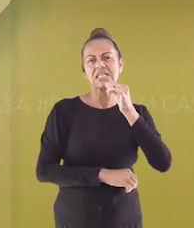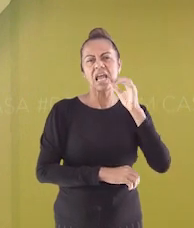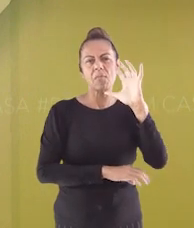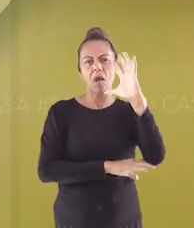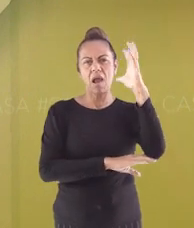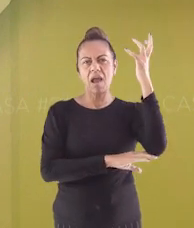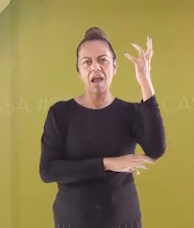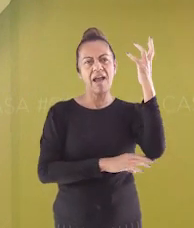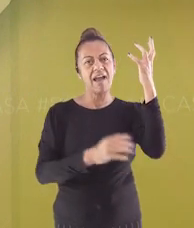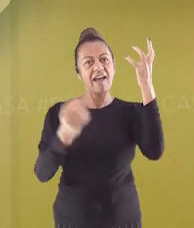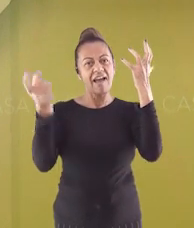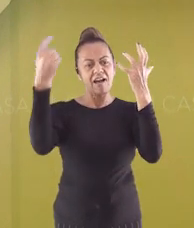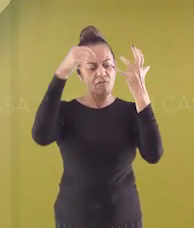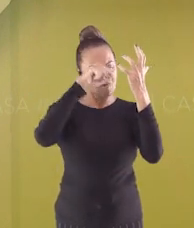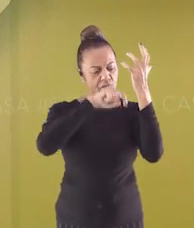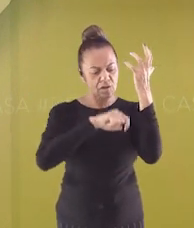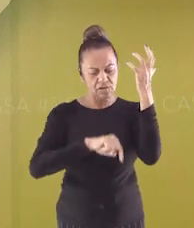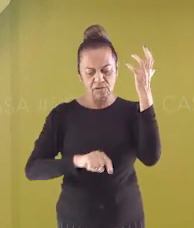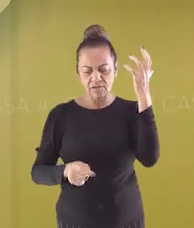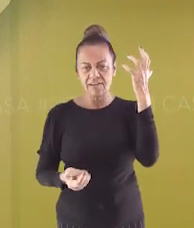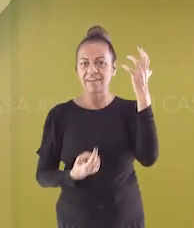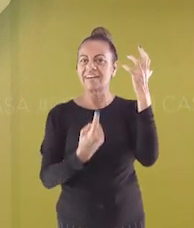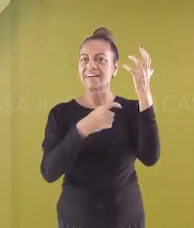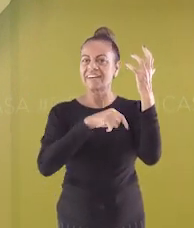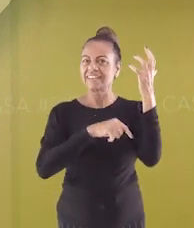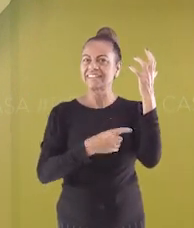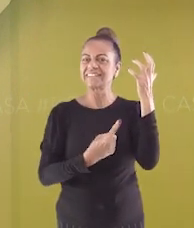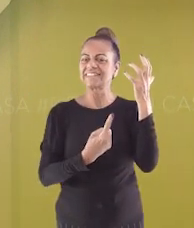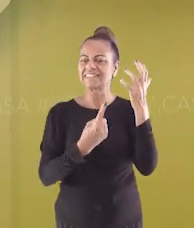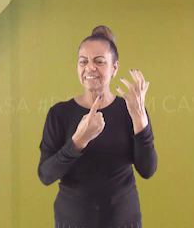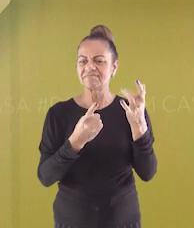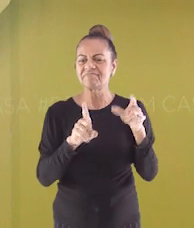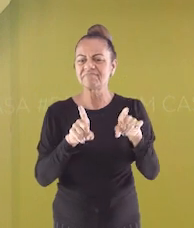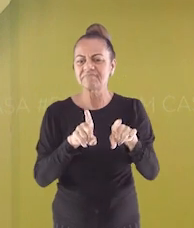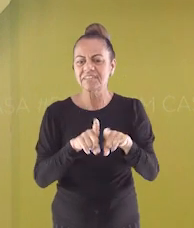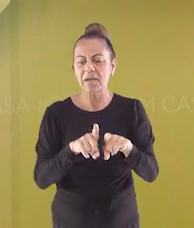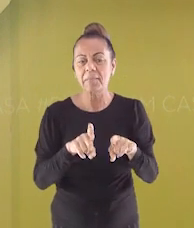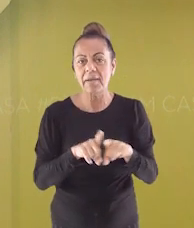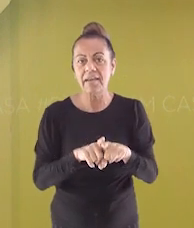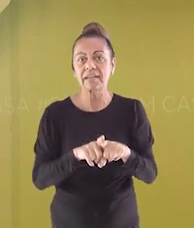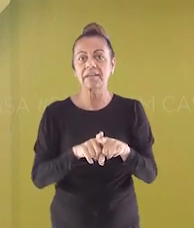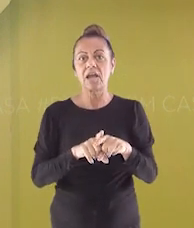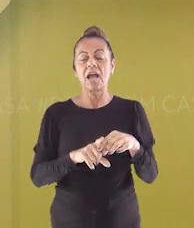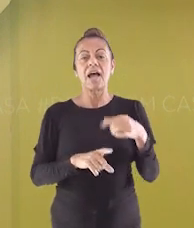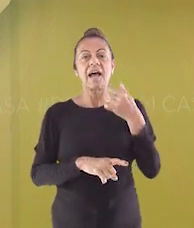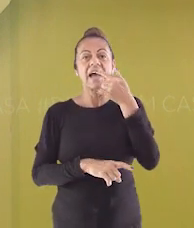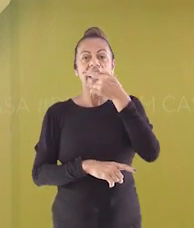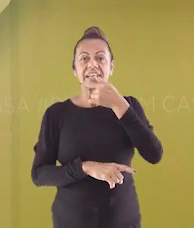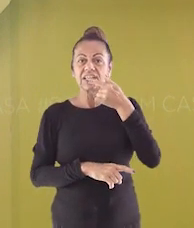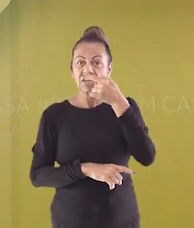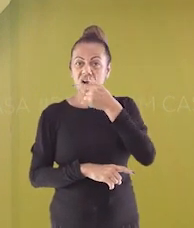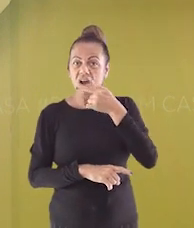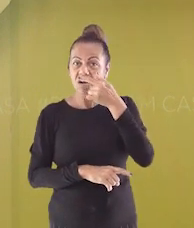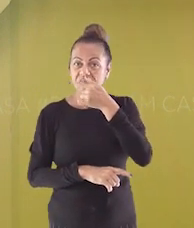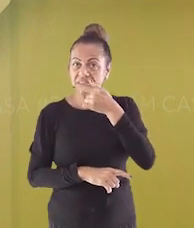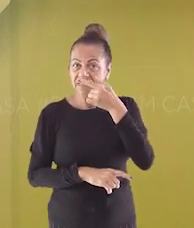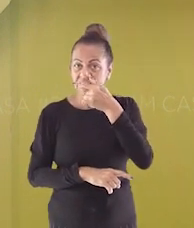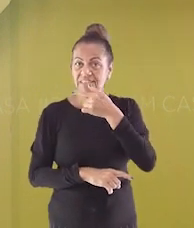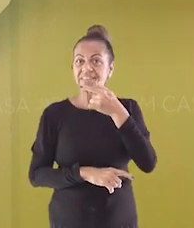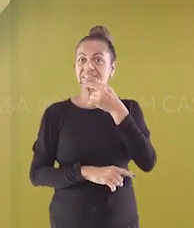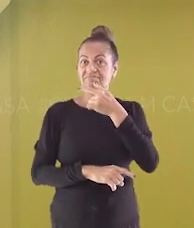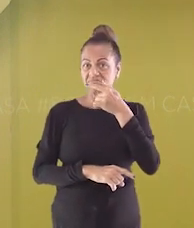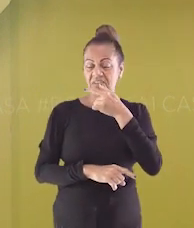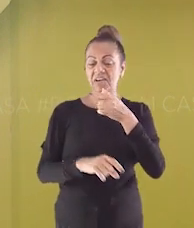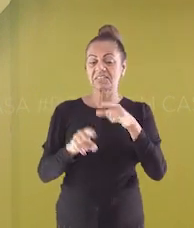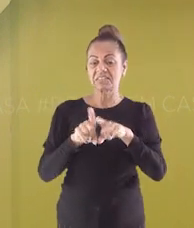as plantas obtêm glicose, utilizando como reagentes o dióxido de carbono, CO2, a água